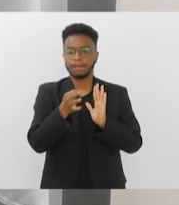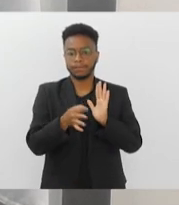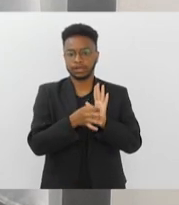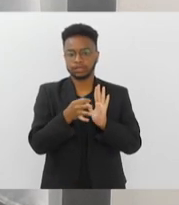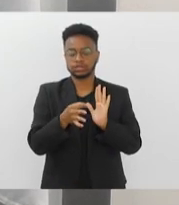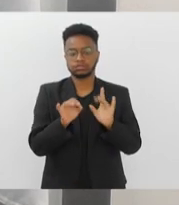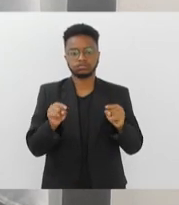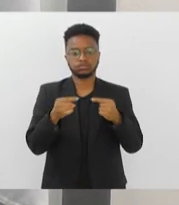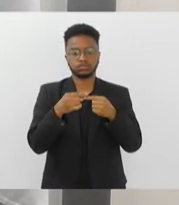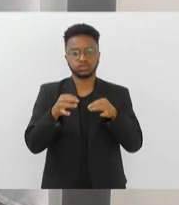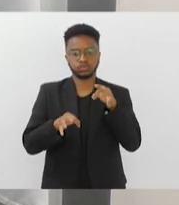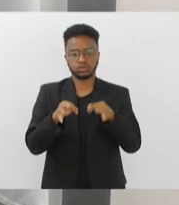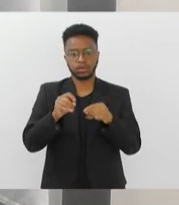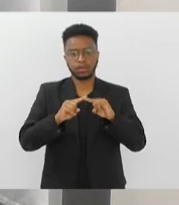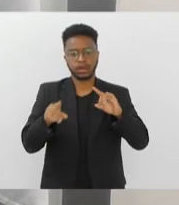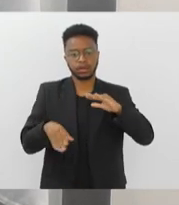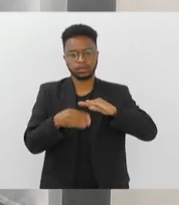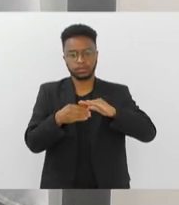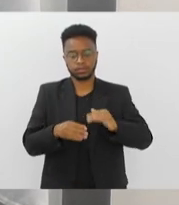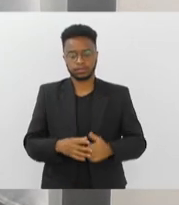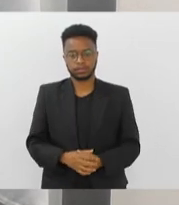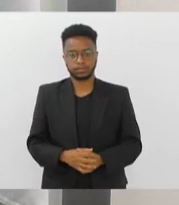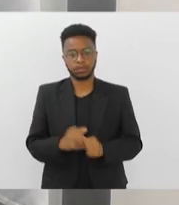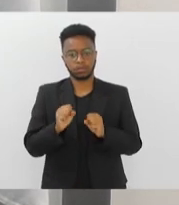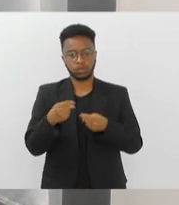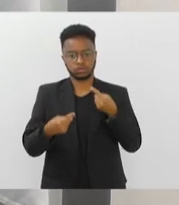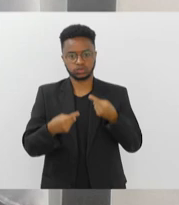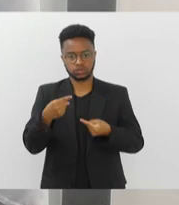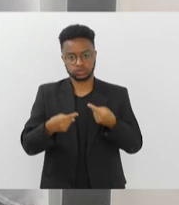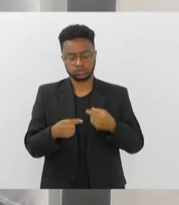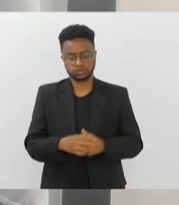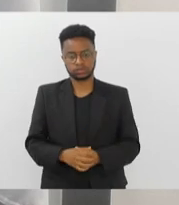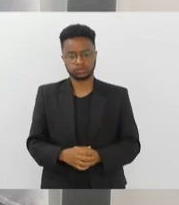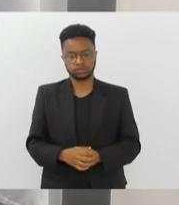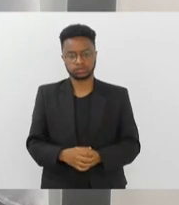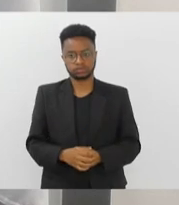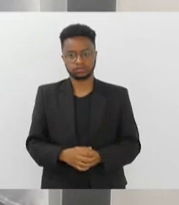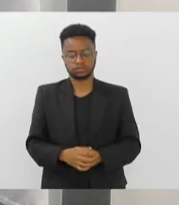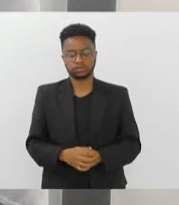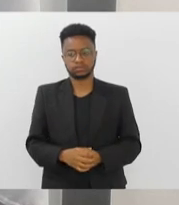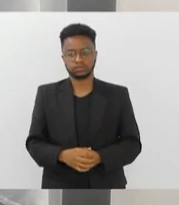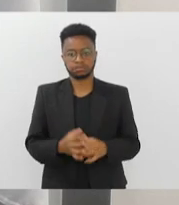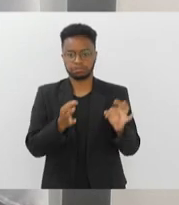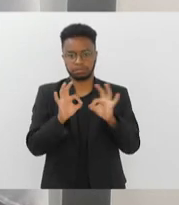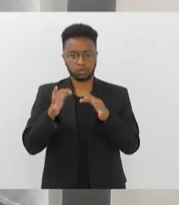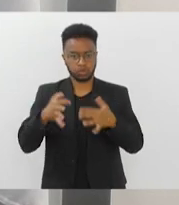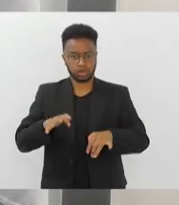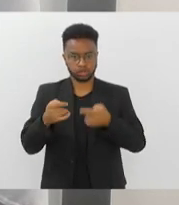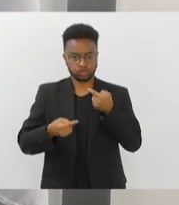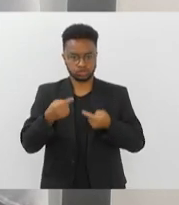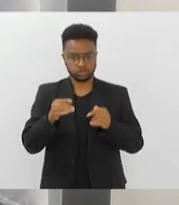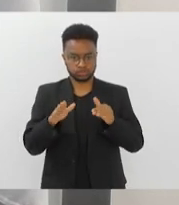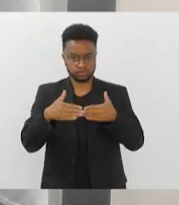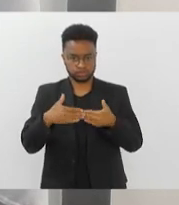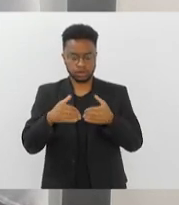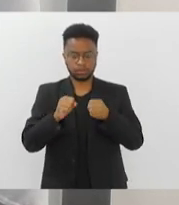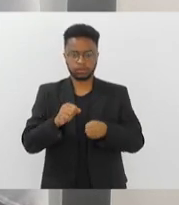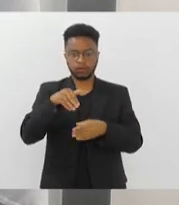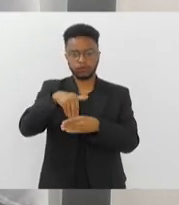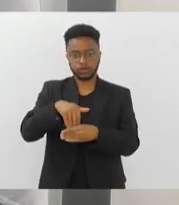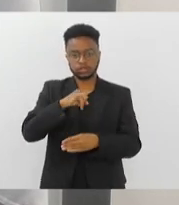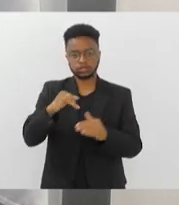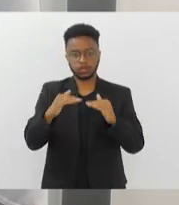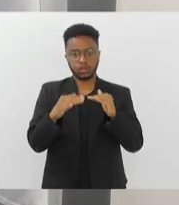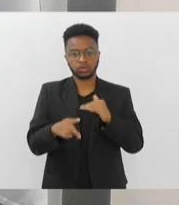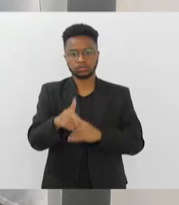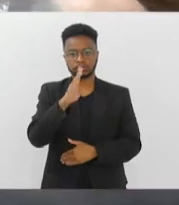é pela juridicidade com emendas. Em discussão. Não havendo quem queira discutir, encerrada a discussão. Em votação, senhores